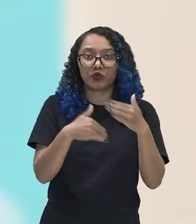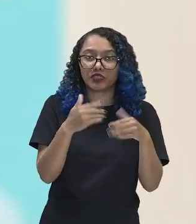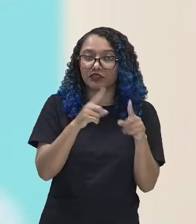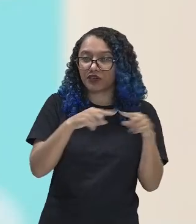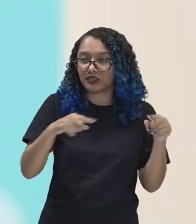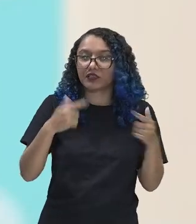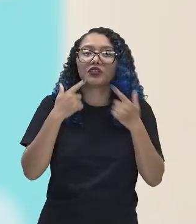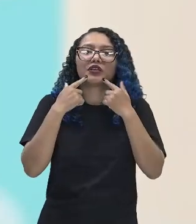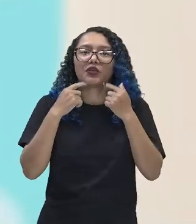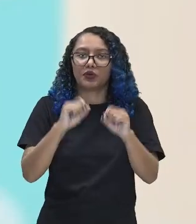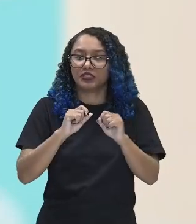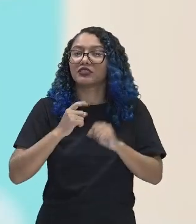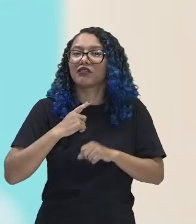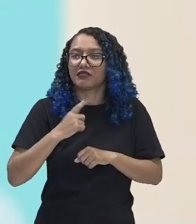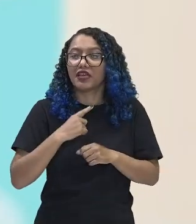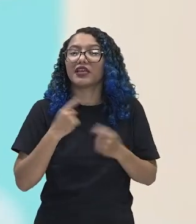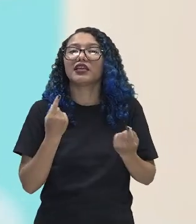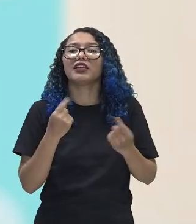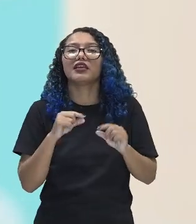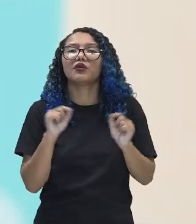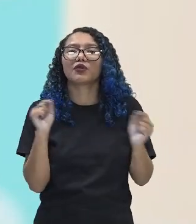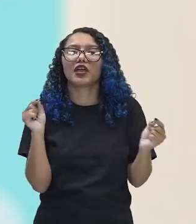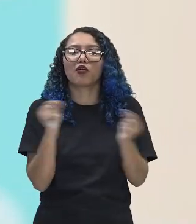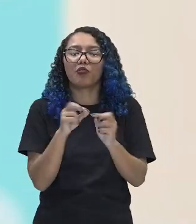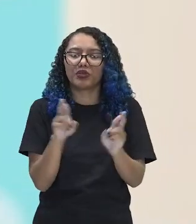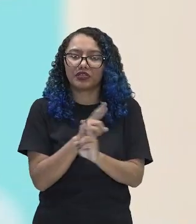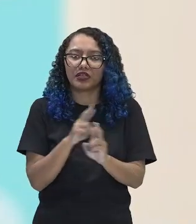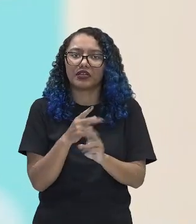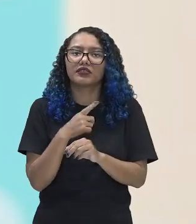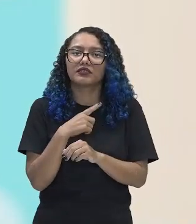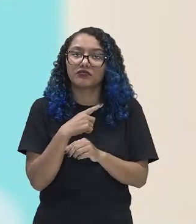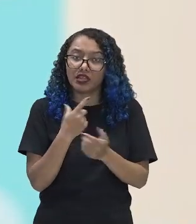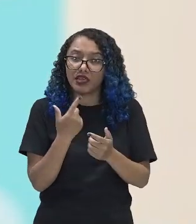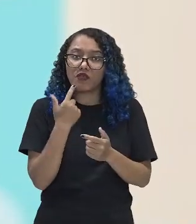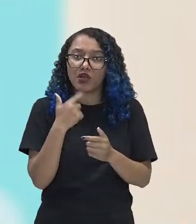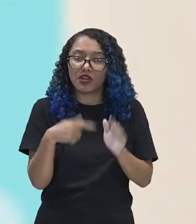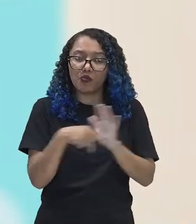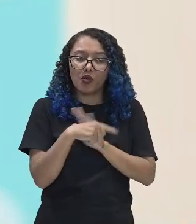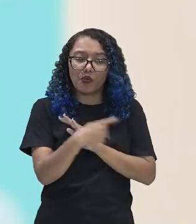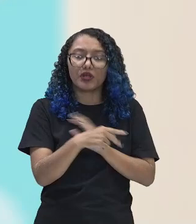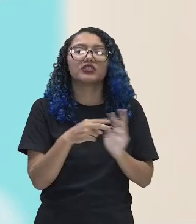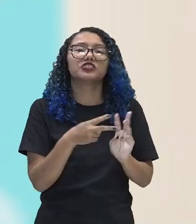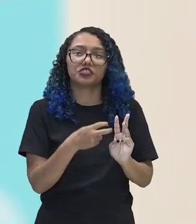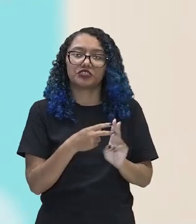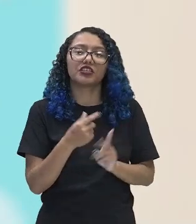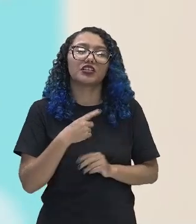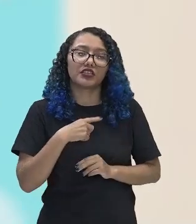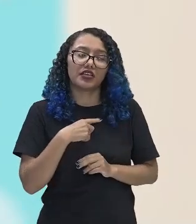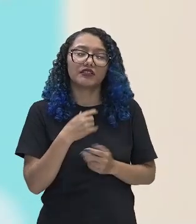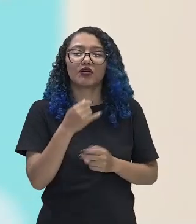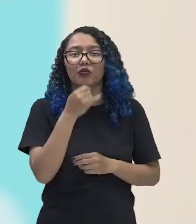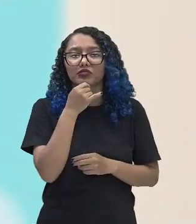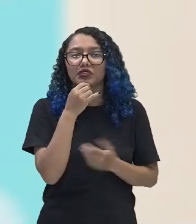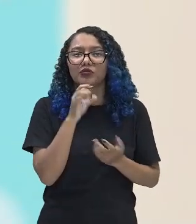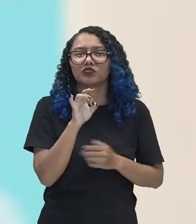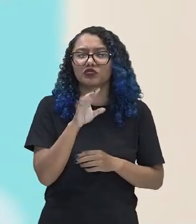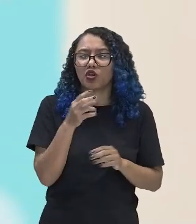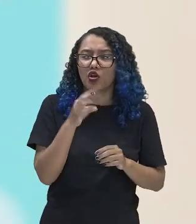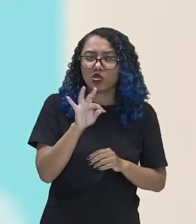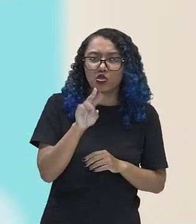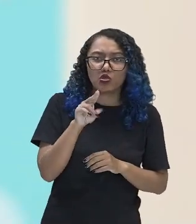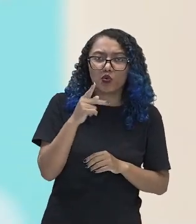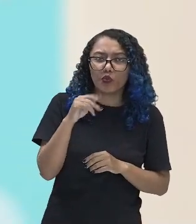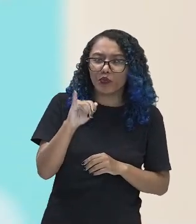quê? Esse processo relacionado com as próprias línguas deles, não é? Então, assim, não tem, por exemplo, só o tupi,